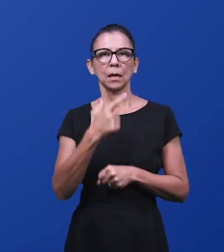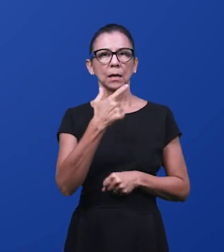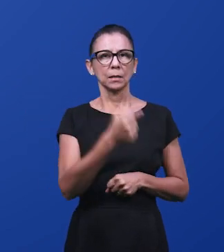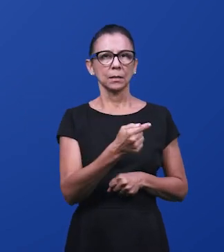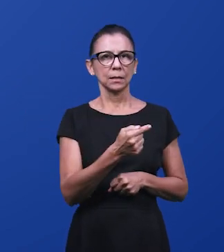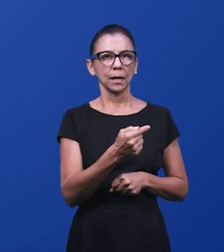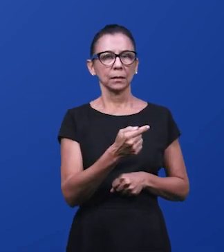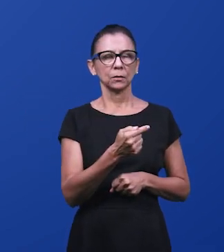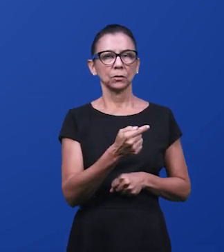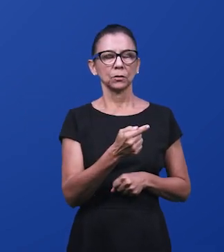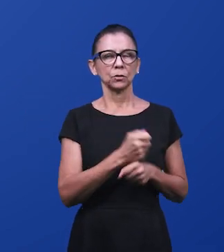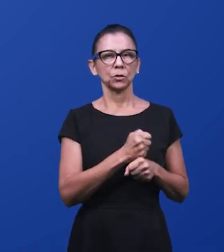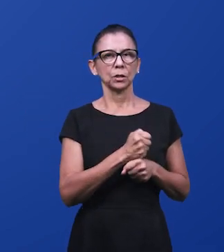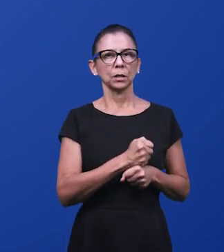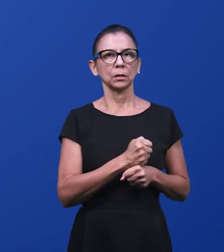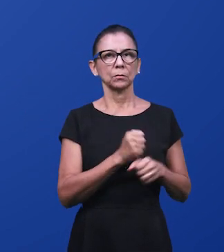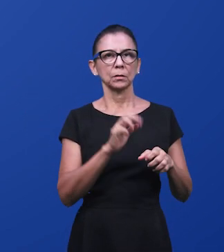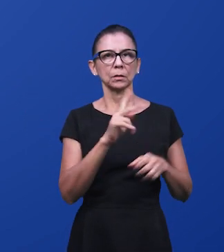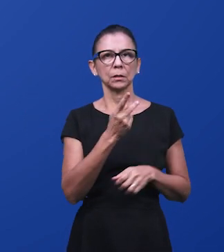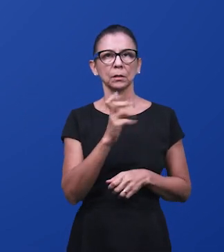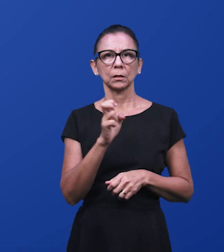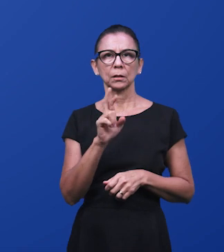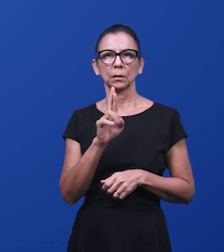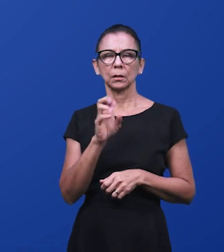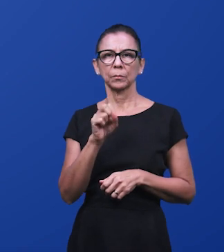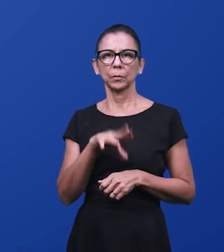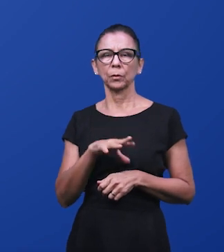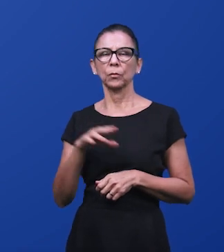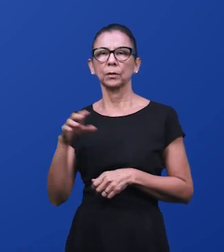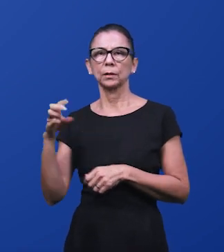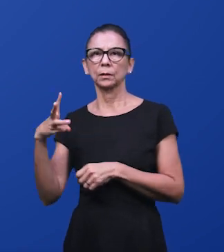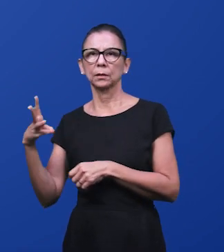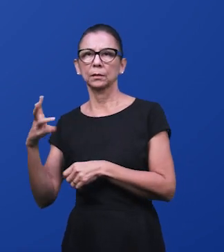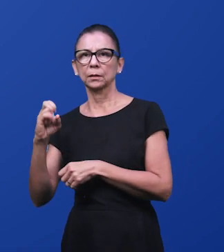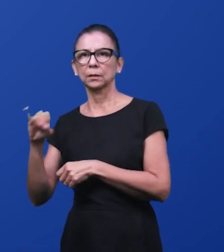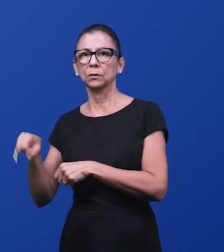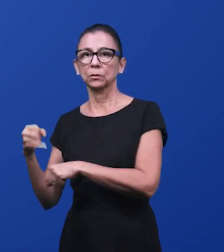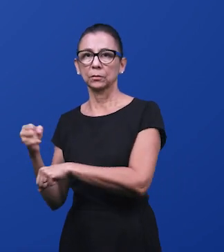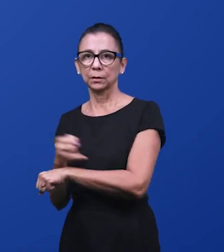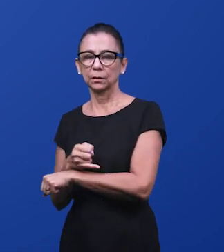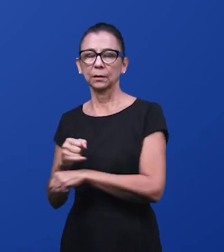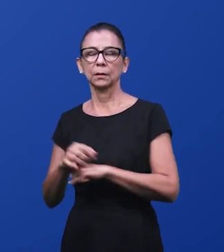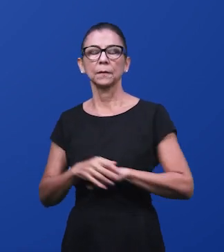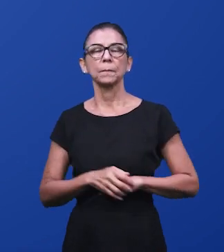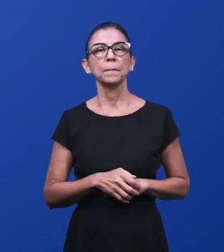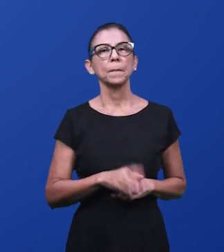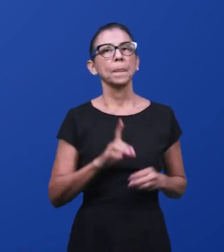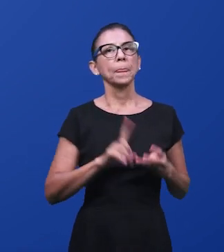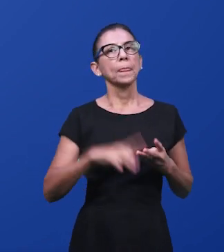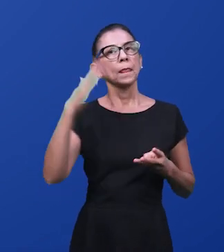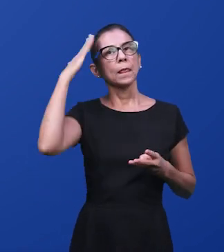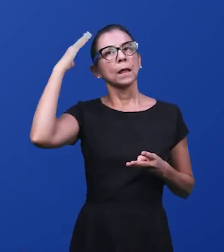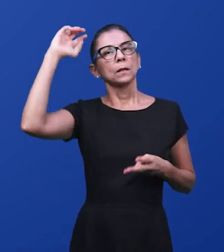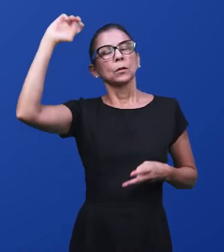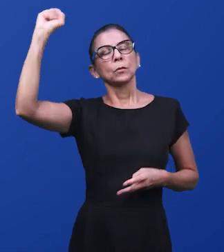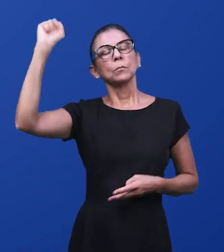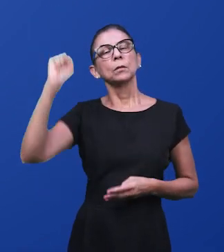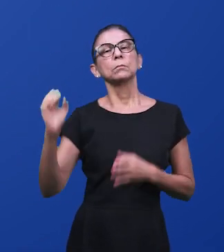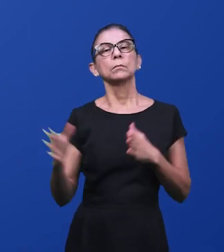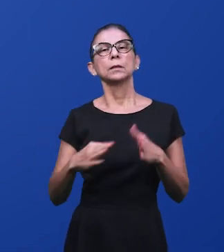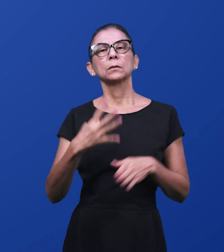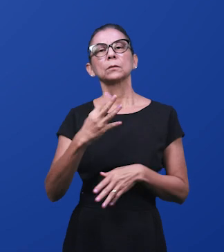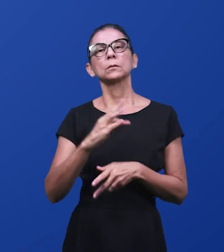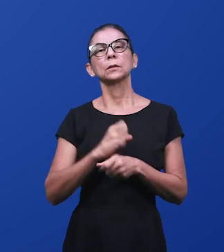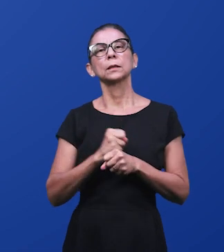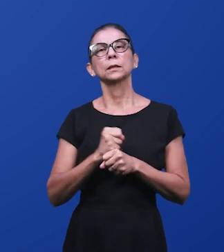Reis 2, 11. E o reinado de Salomão, 40 anos, que está lá em 1 Reis 11, 42. A